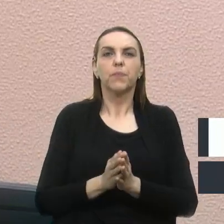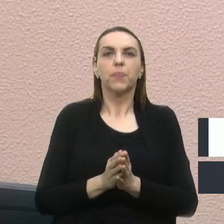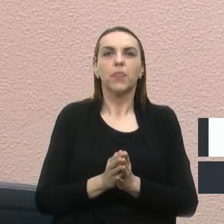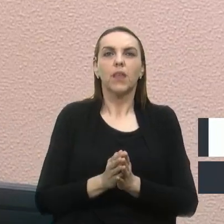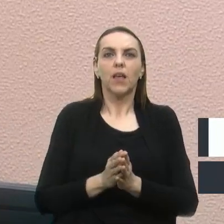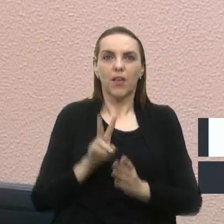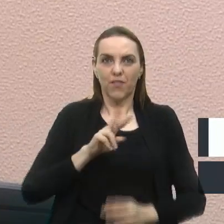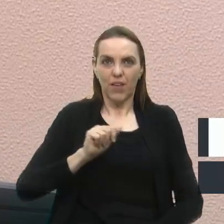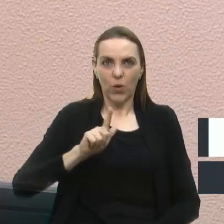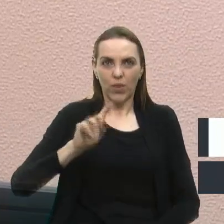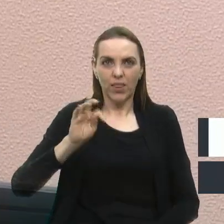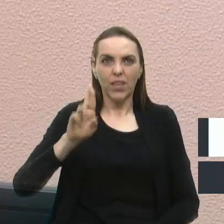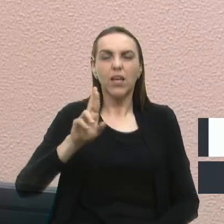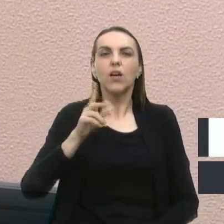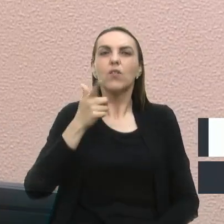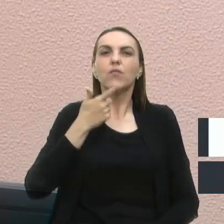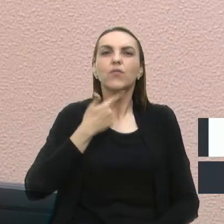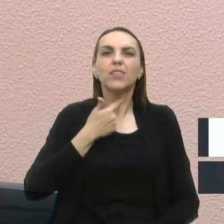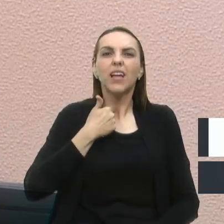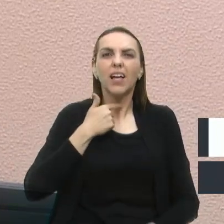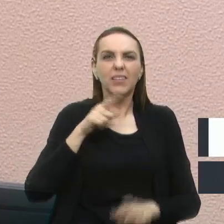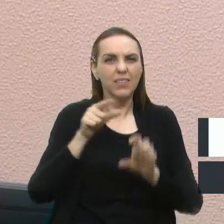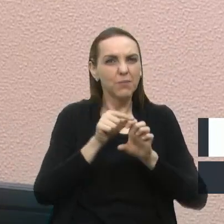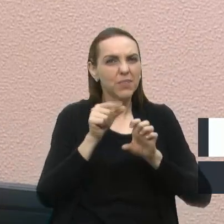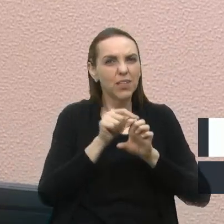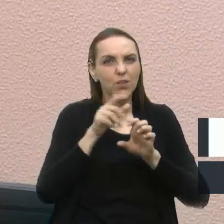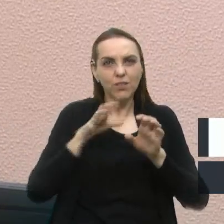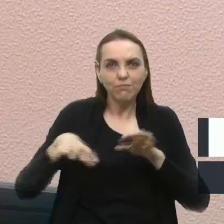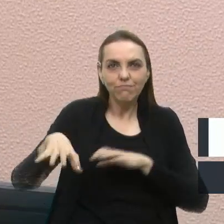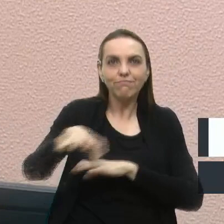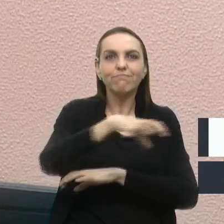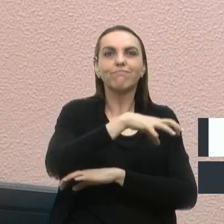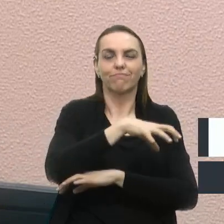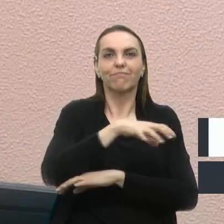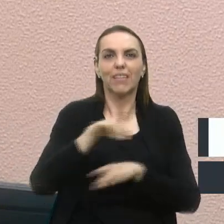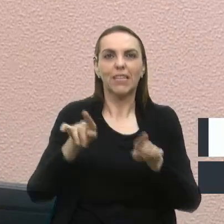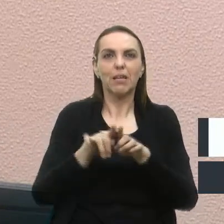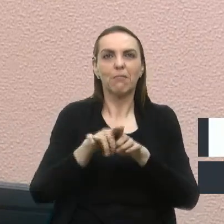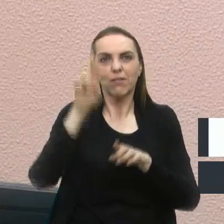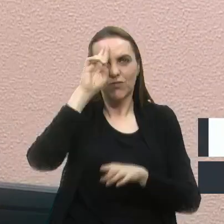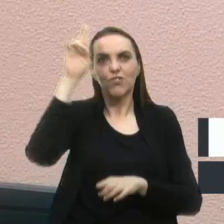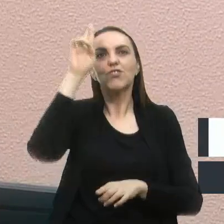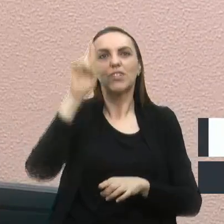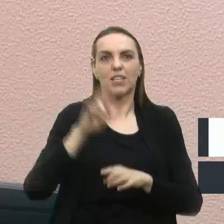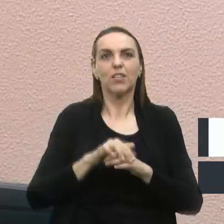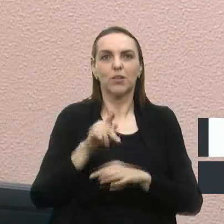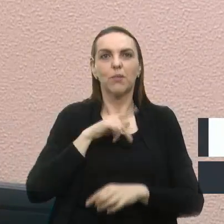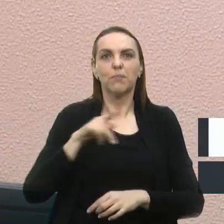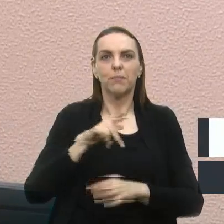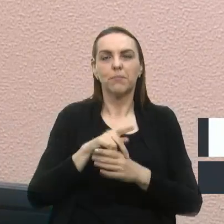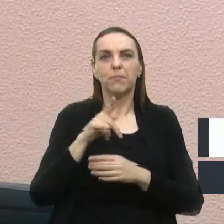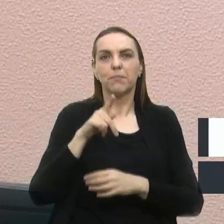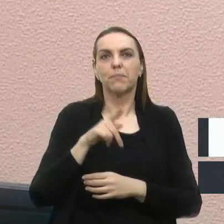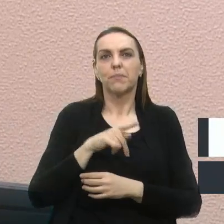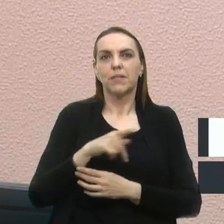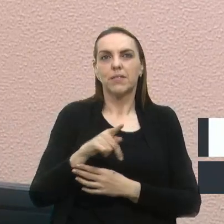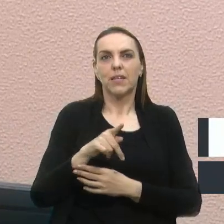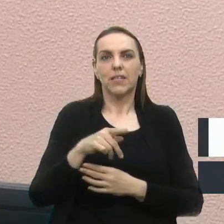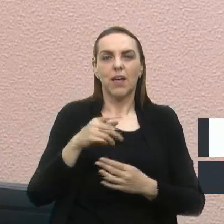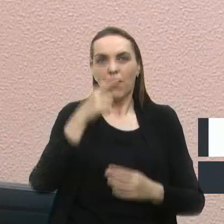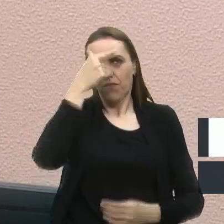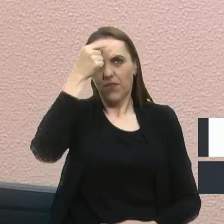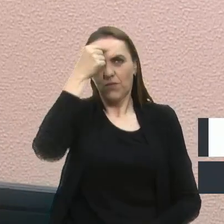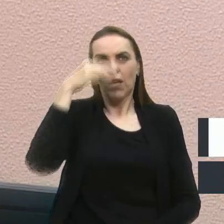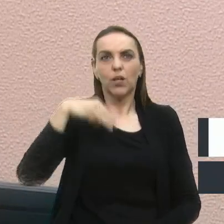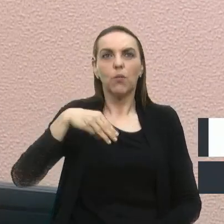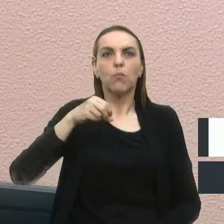resolveu empreender em outras áreas, como diretor-presidente da mantenedora da Faculdade Montserrat, até o ano